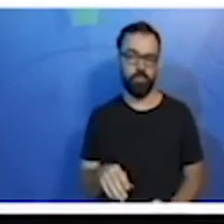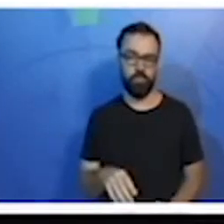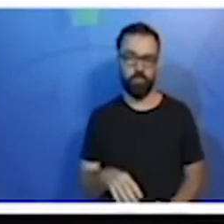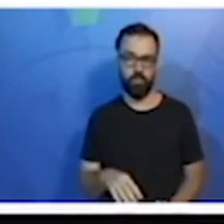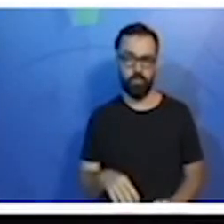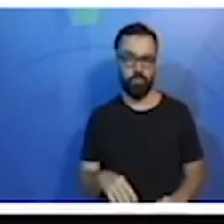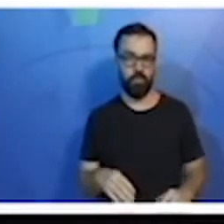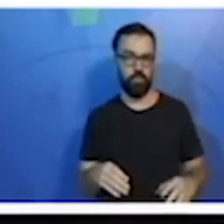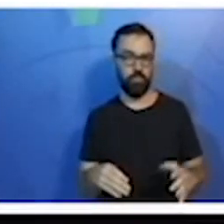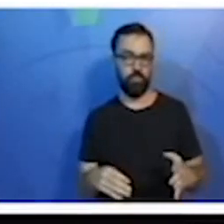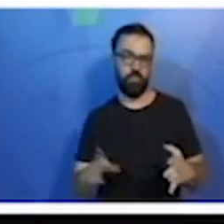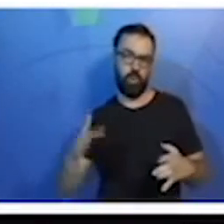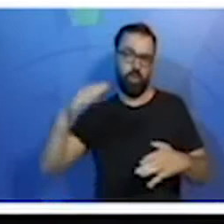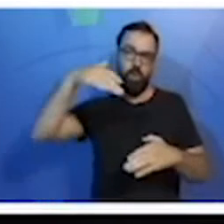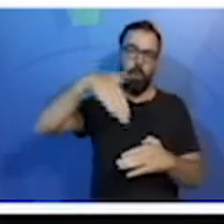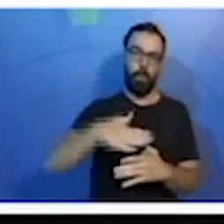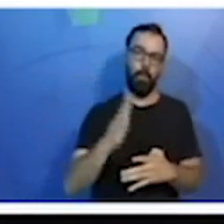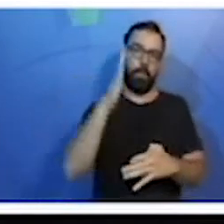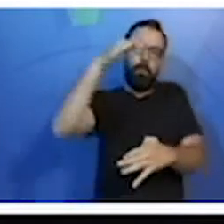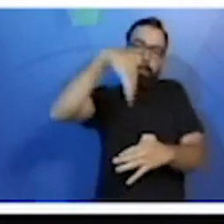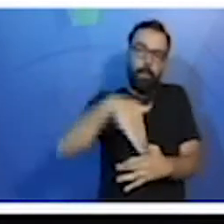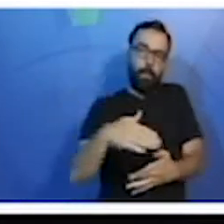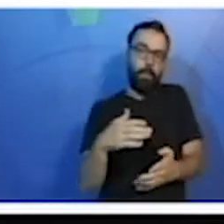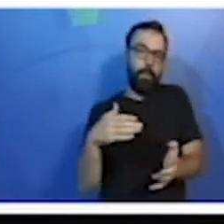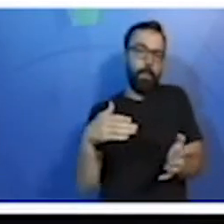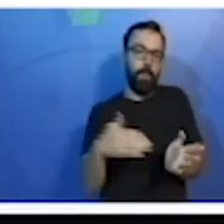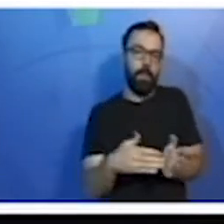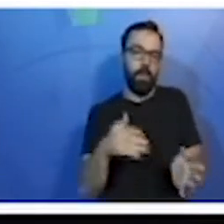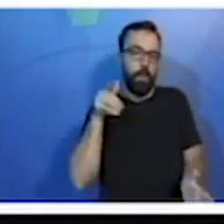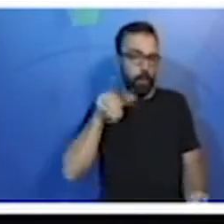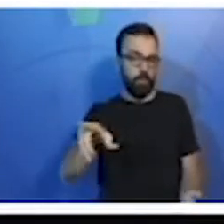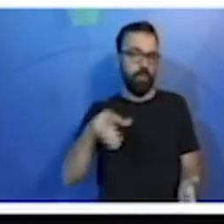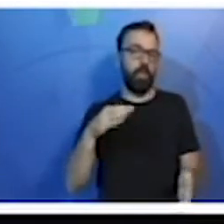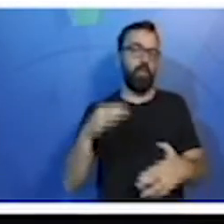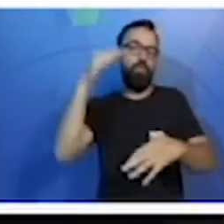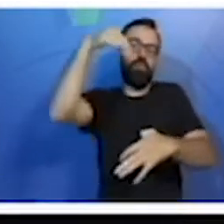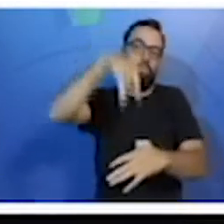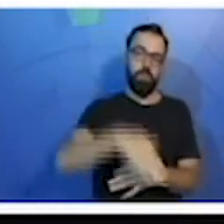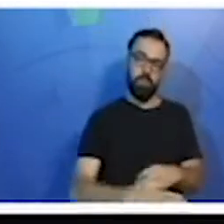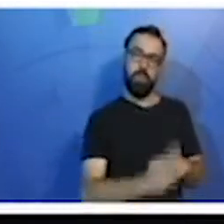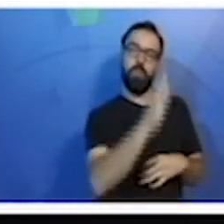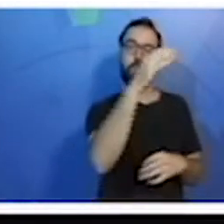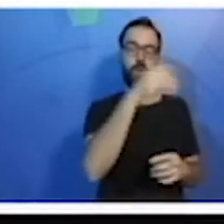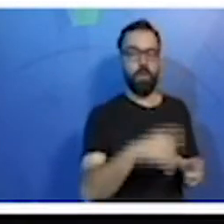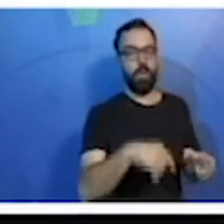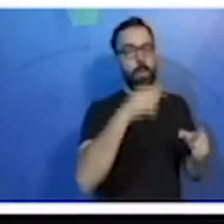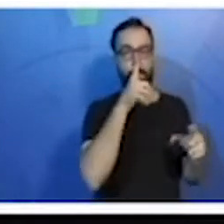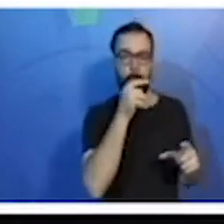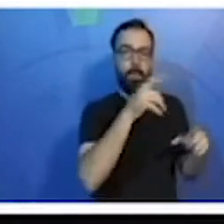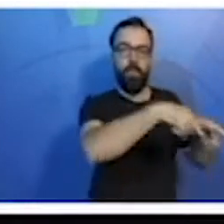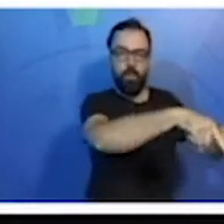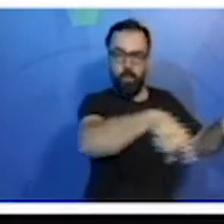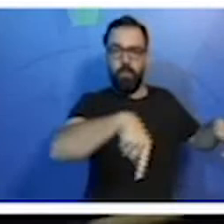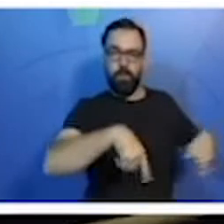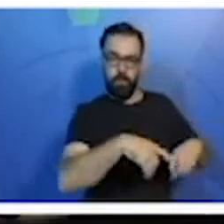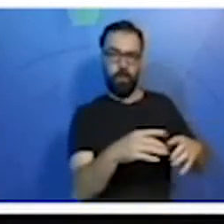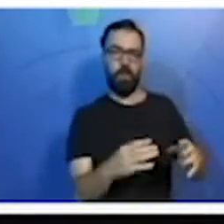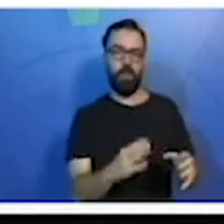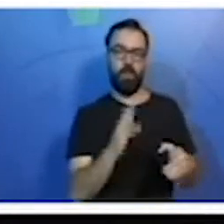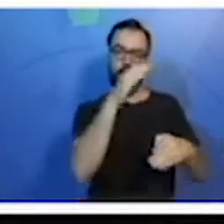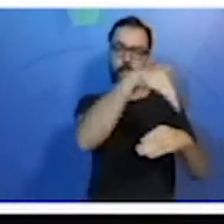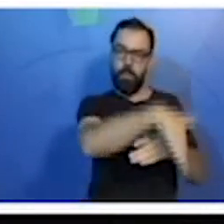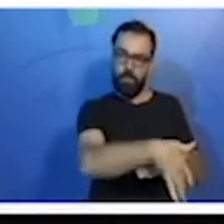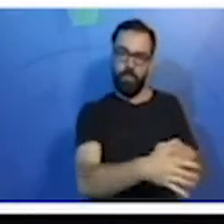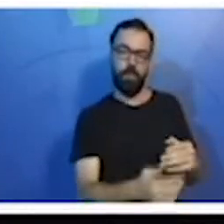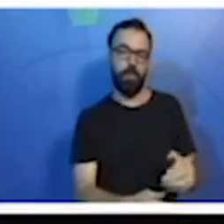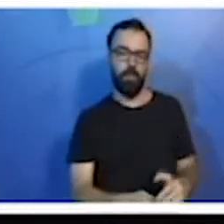percursos com diversas irregularidades e obstáculos Então temos subidas descidas temos que atravessar o lago atravessar obstáculos então